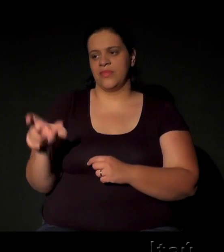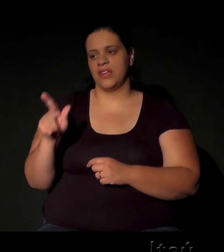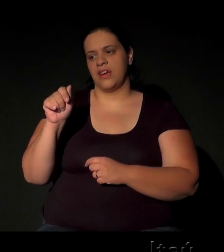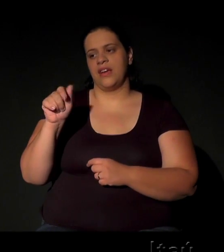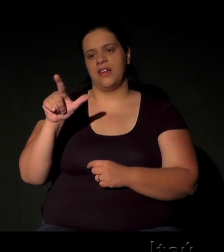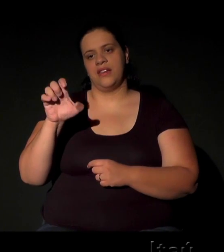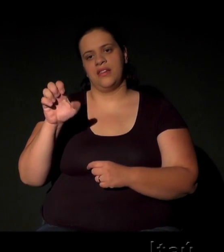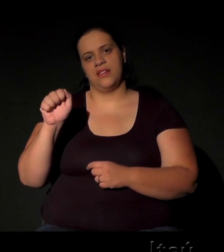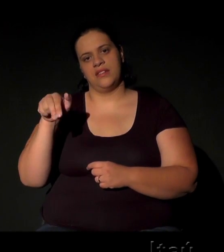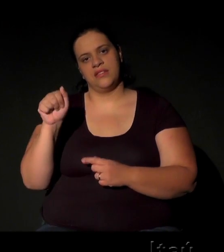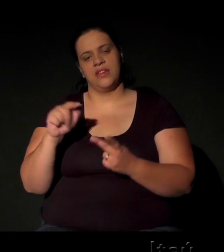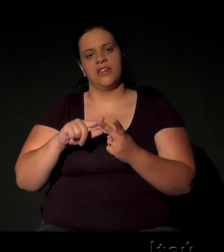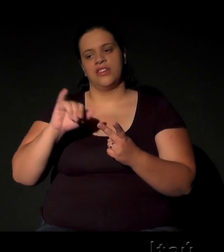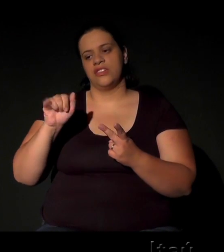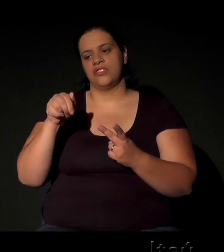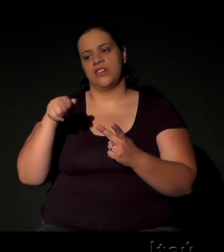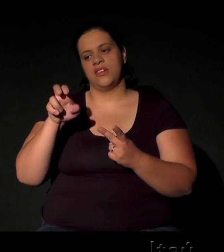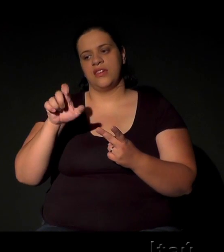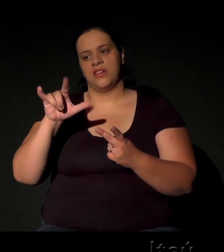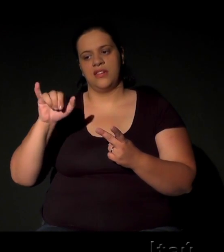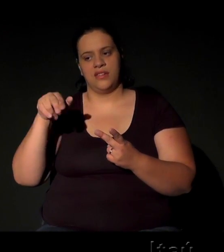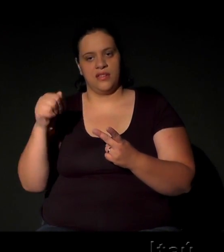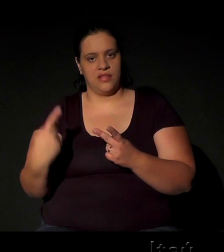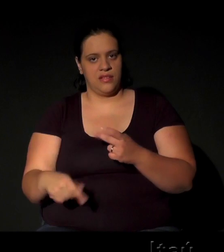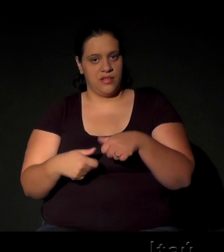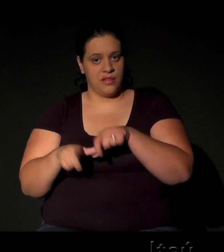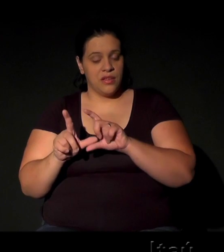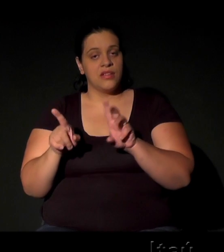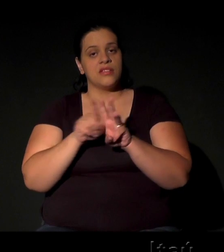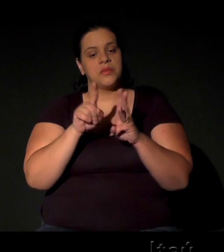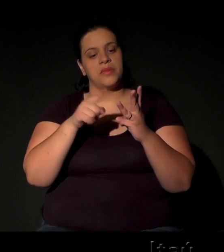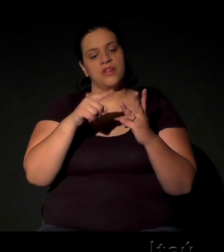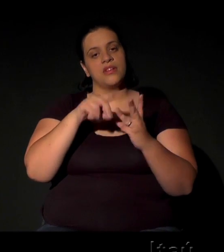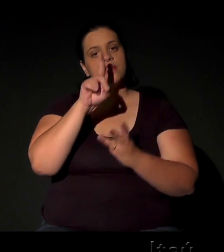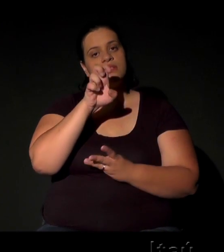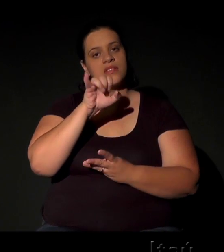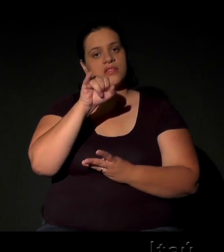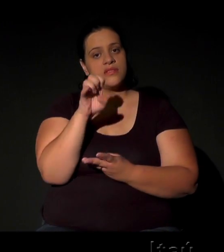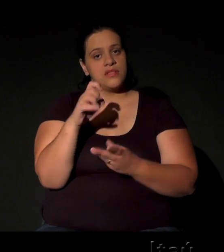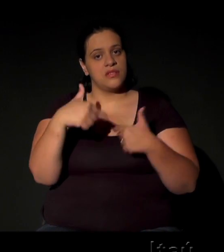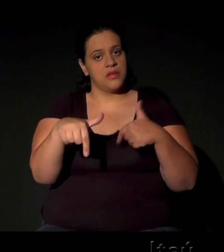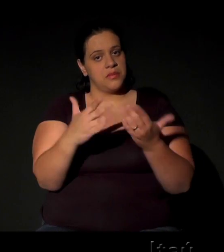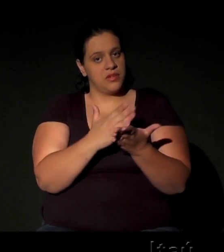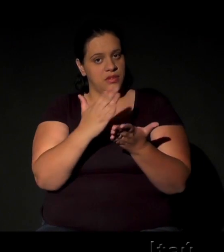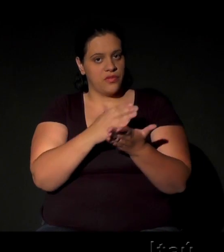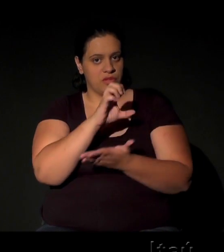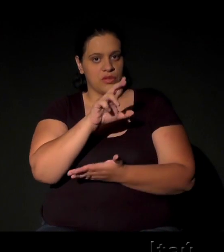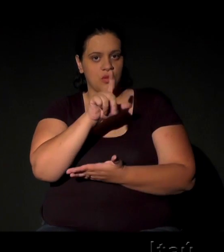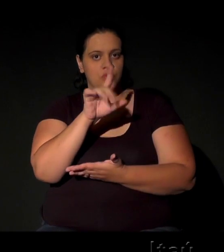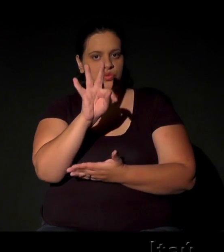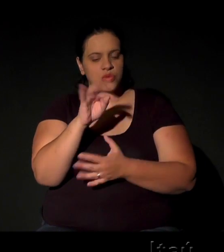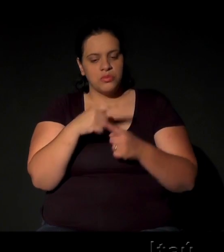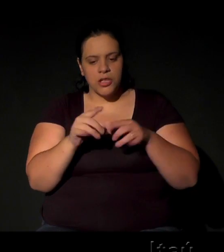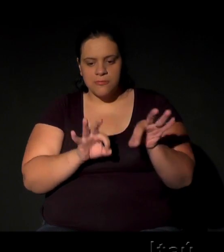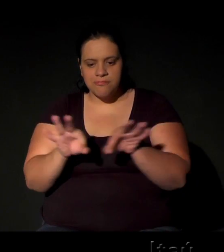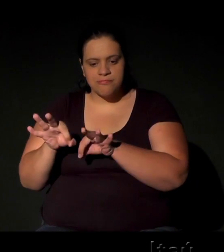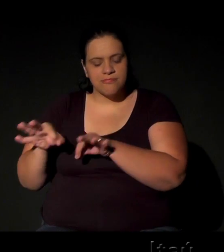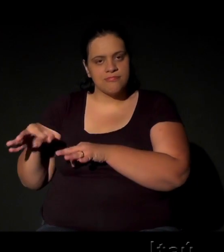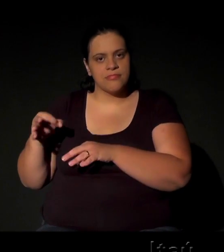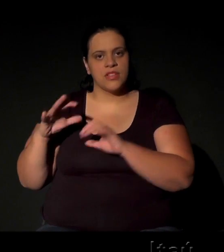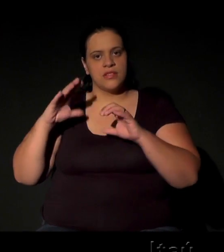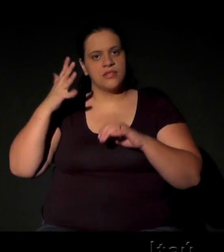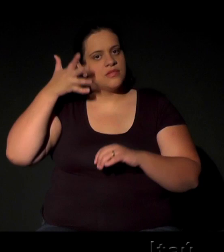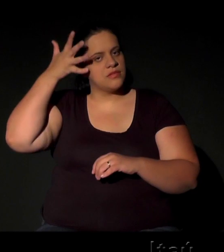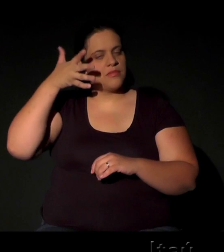Jaqueline aqui do itel cultural e a Daisy da revista Cult pela organização desse seminário tão importante e